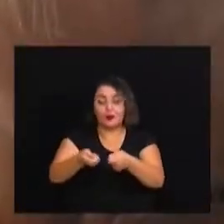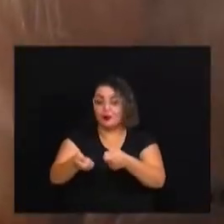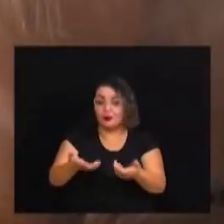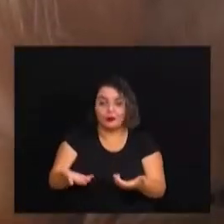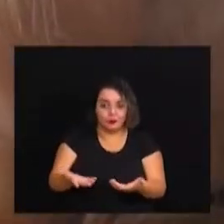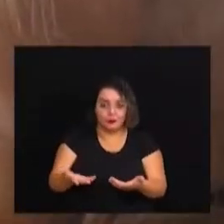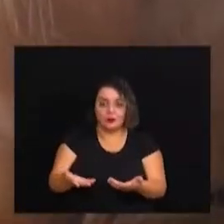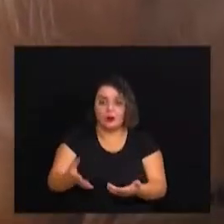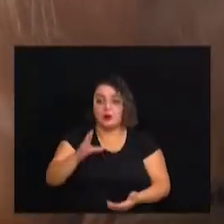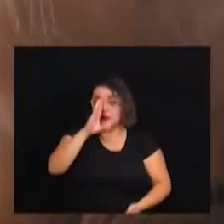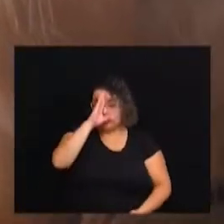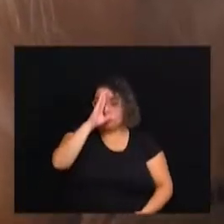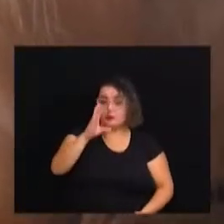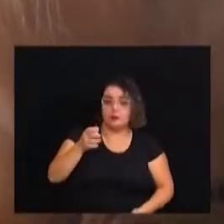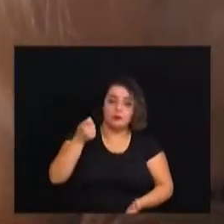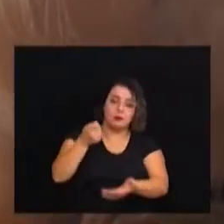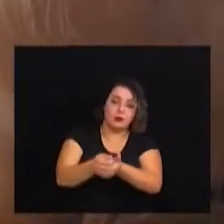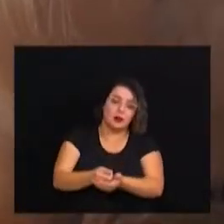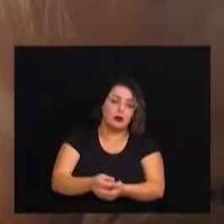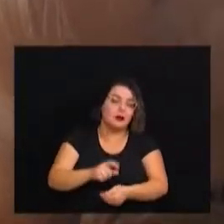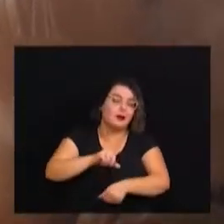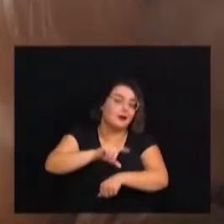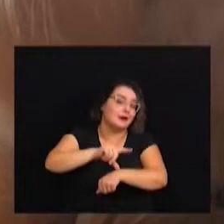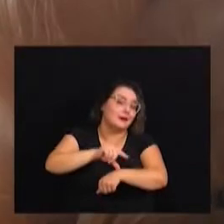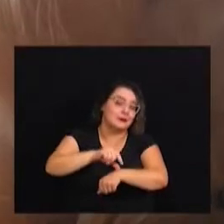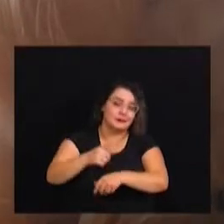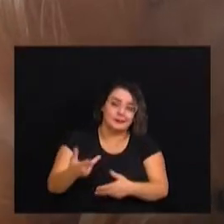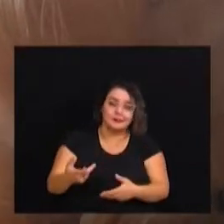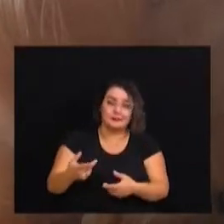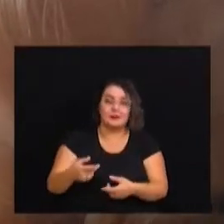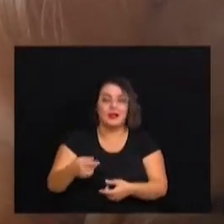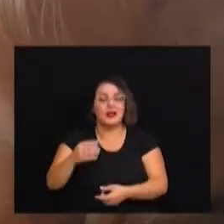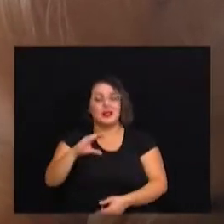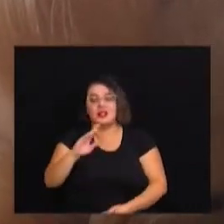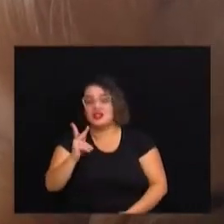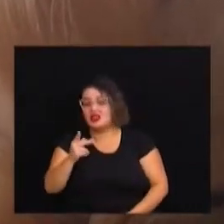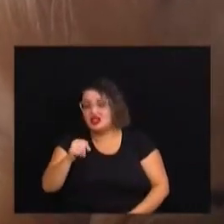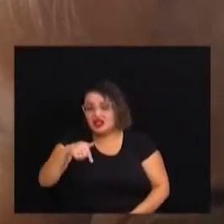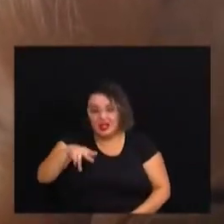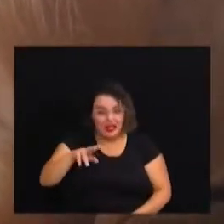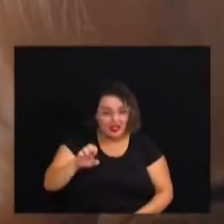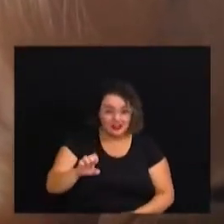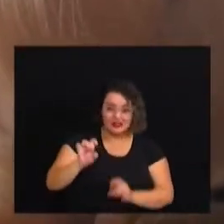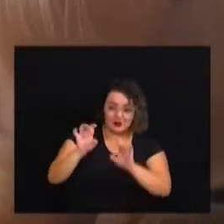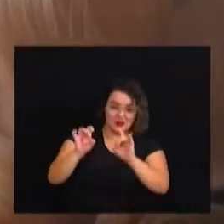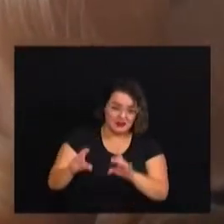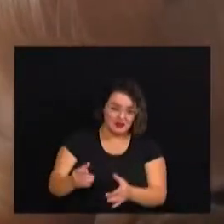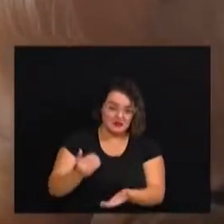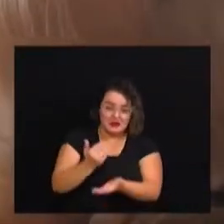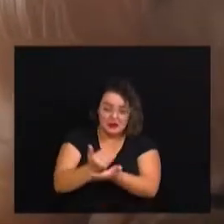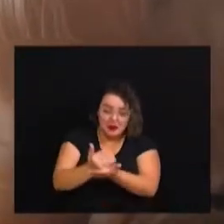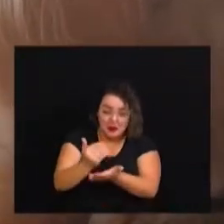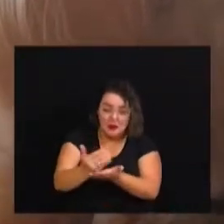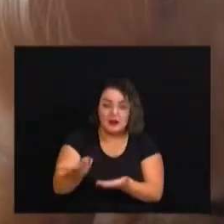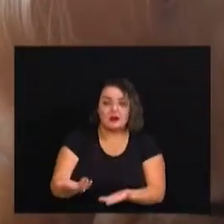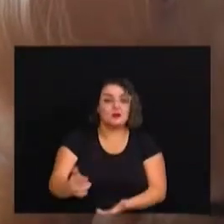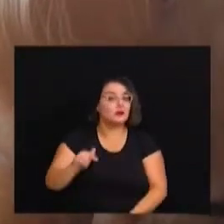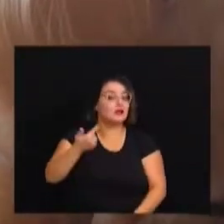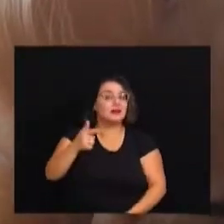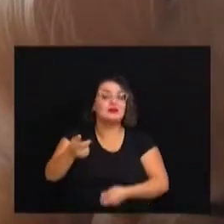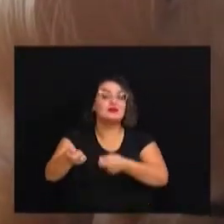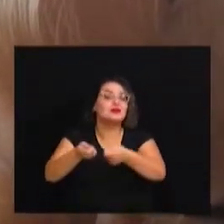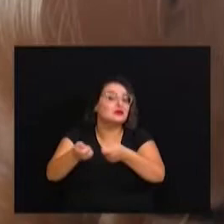porque eles acabam principalmente pagando tudo com muito atraso, entrando em cheque especial, fazendo empréstimos, porque eles